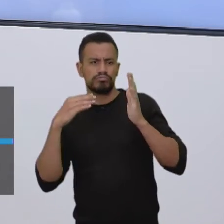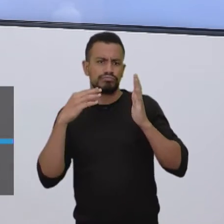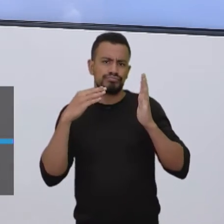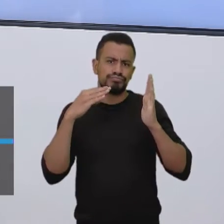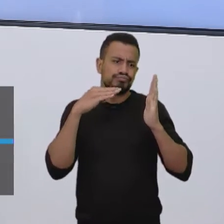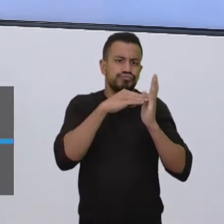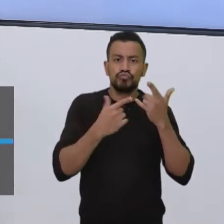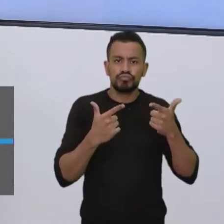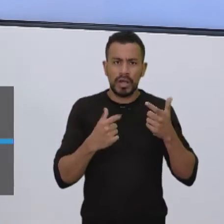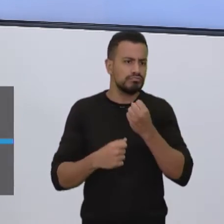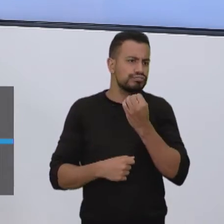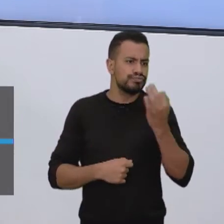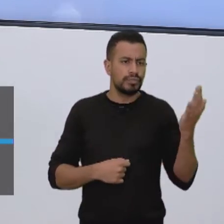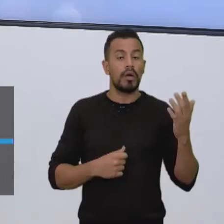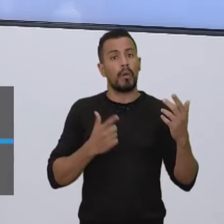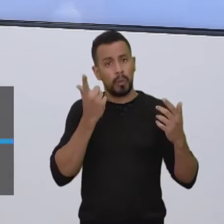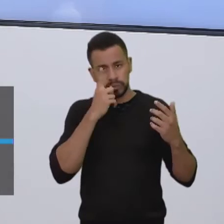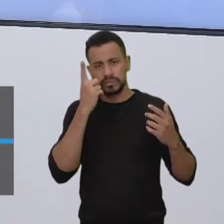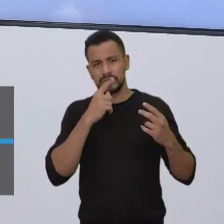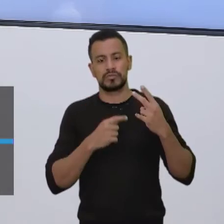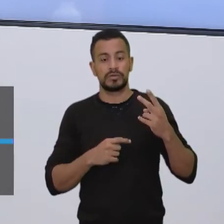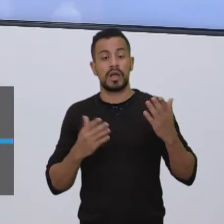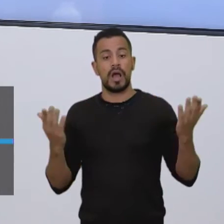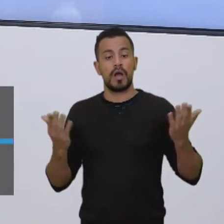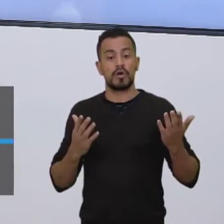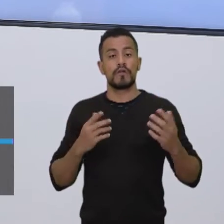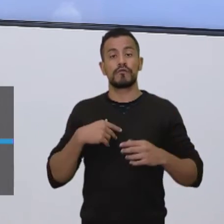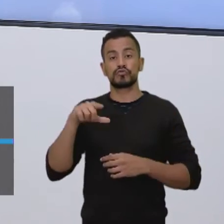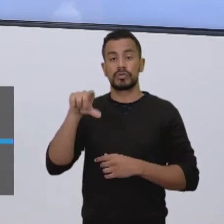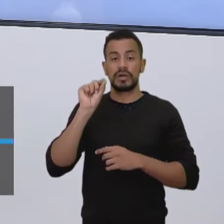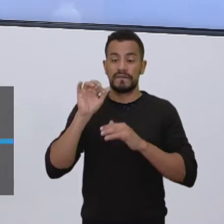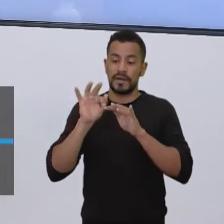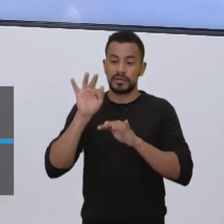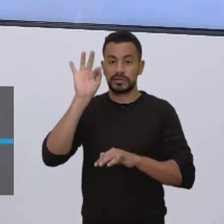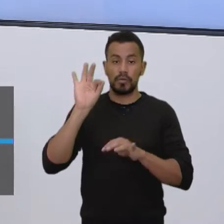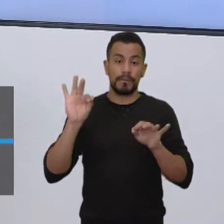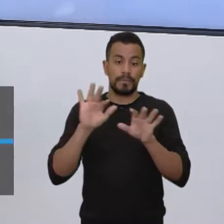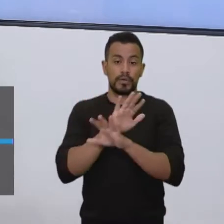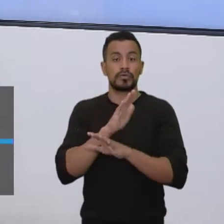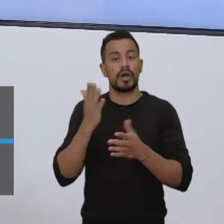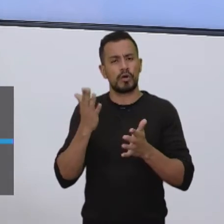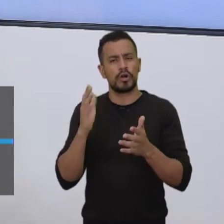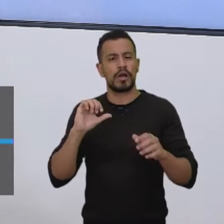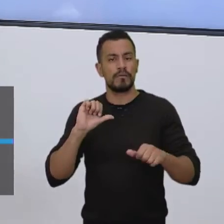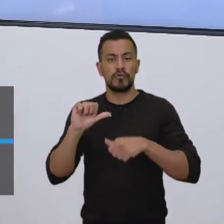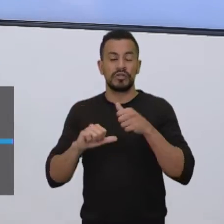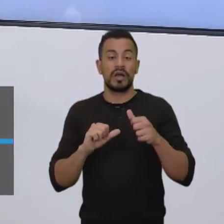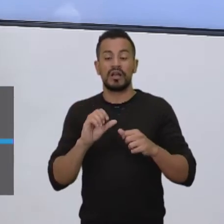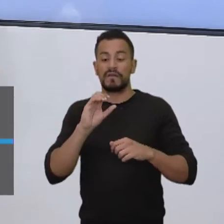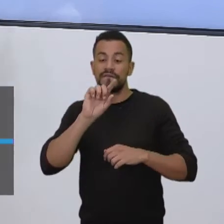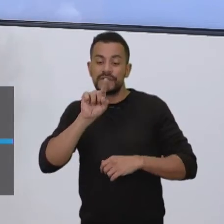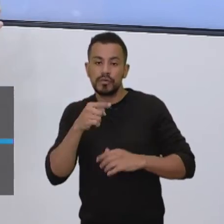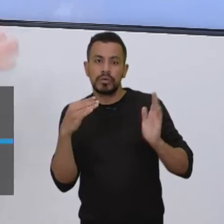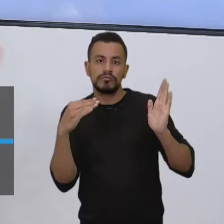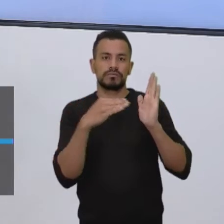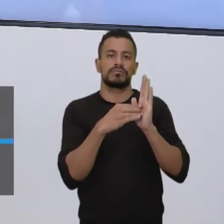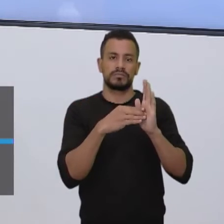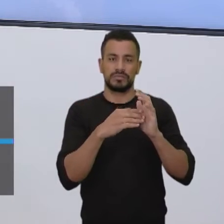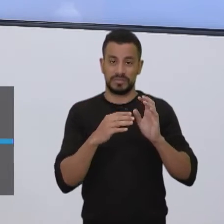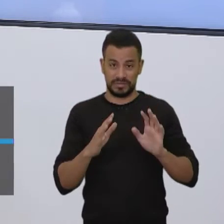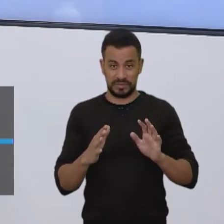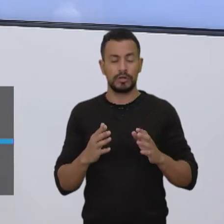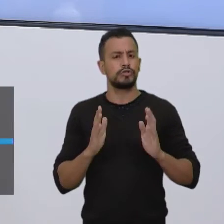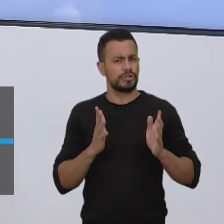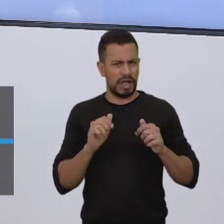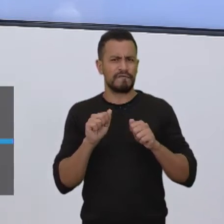e praticar. Então agora eu vou pegar uma fração já pronta e vou mostrar para vocês transformando num decimal exato, já que a gente já fez de dízima. Vamos